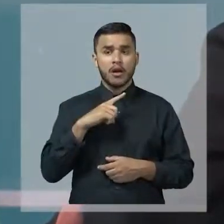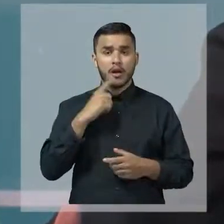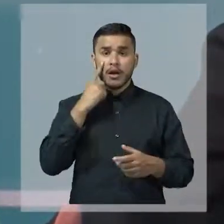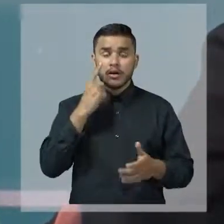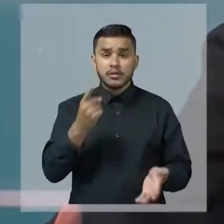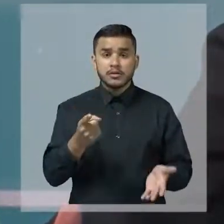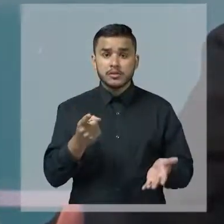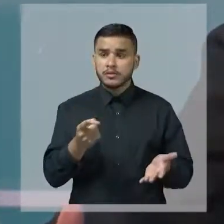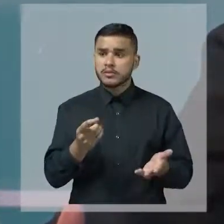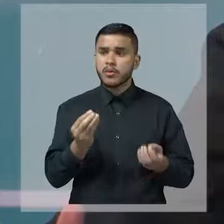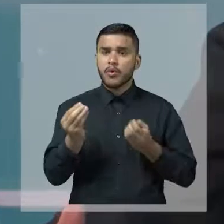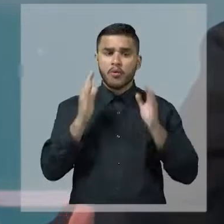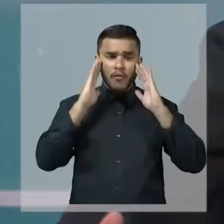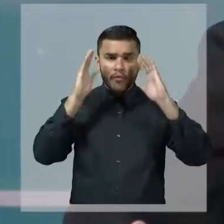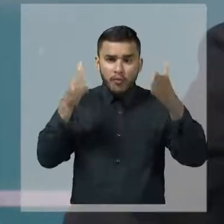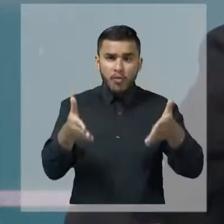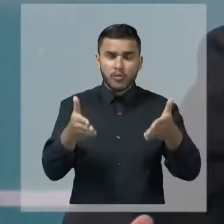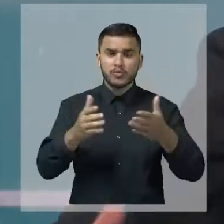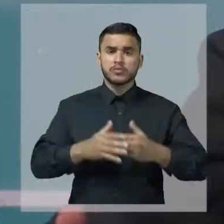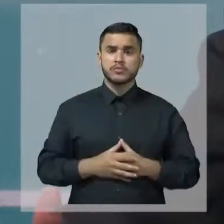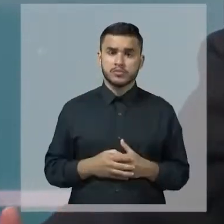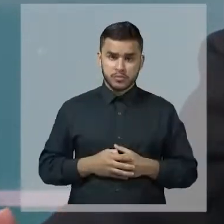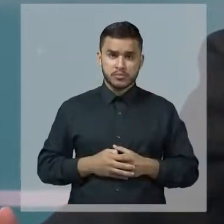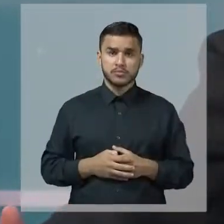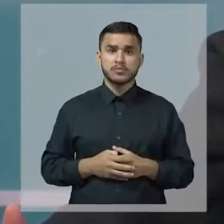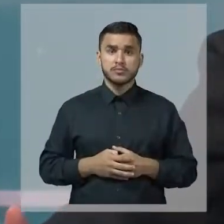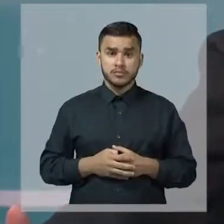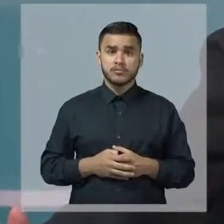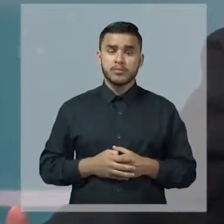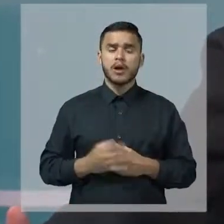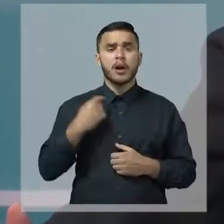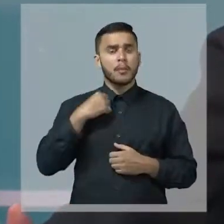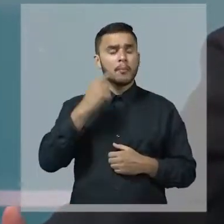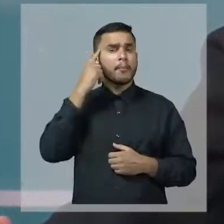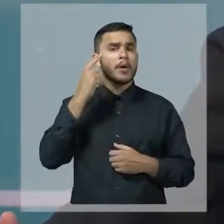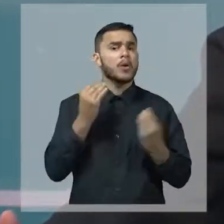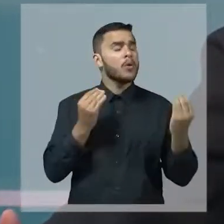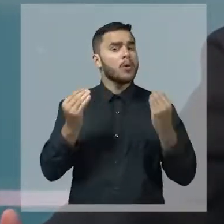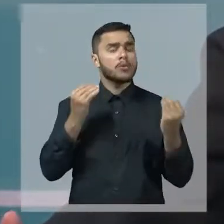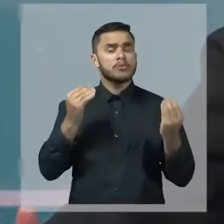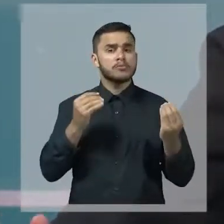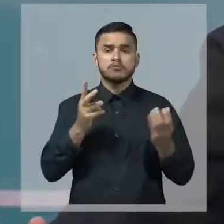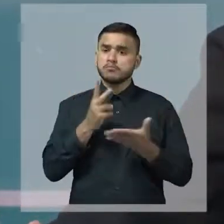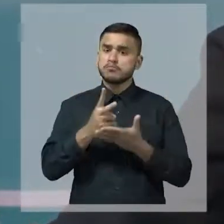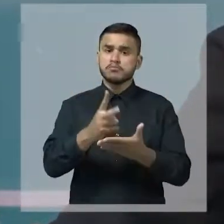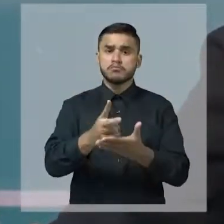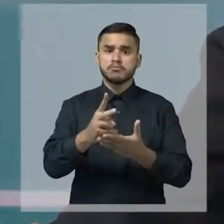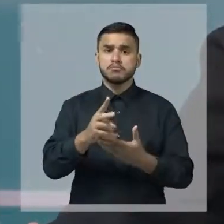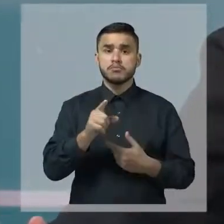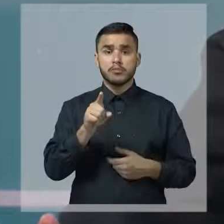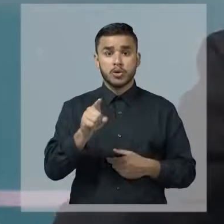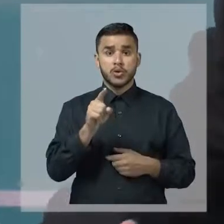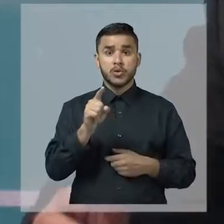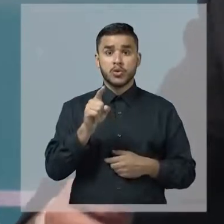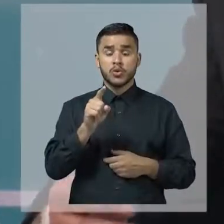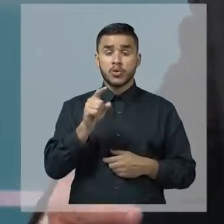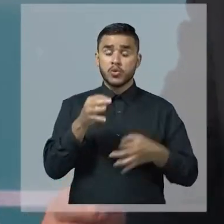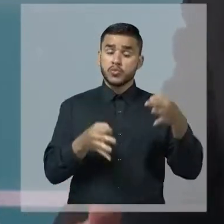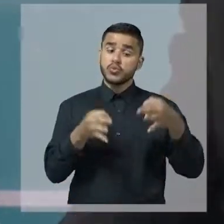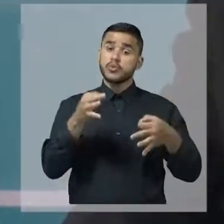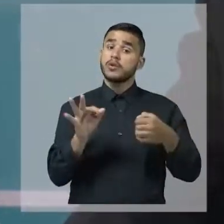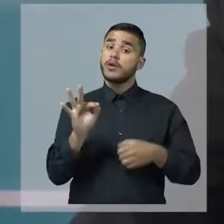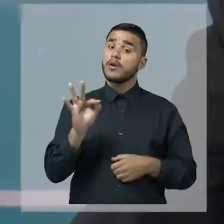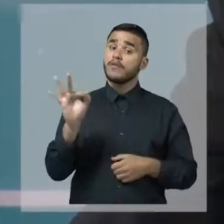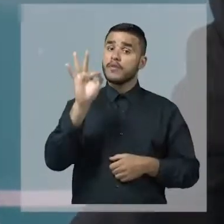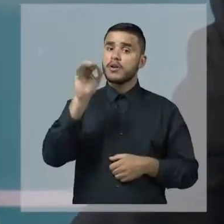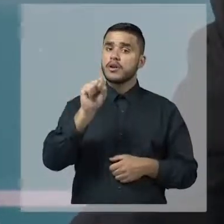desse tipo de assunto. As coisas estavam a funcionar bem no âmbito da Justiça Federal, com um ou